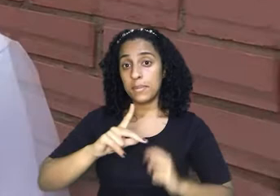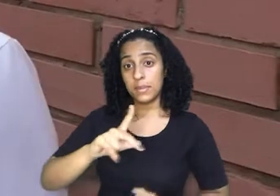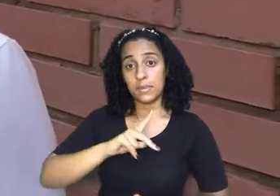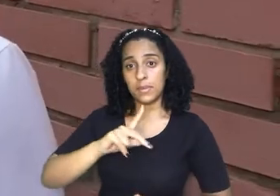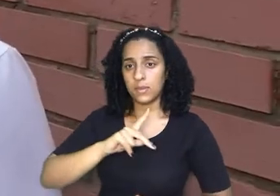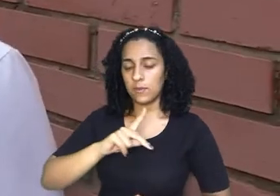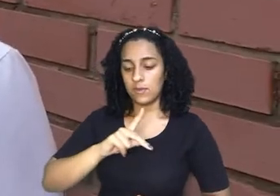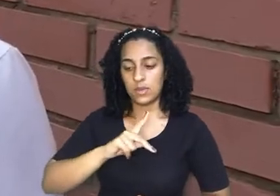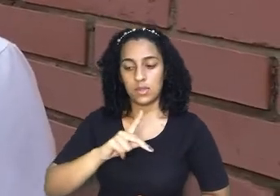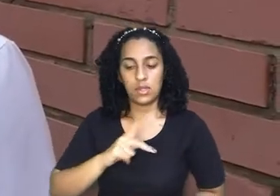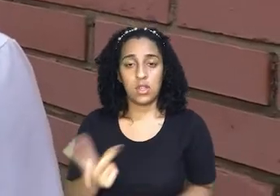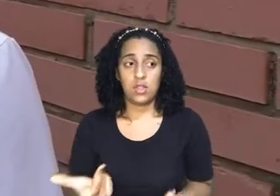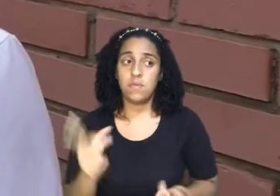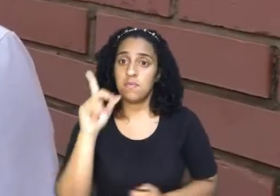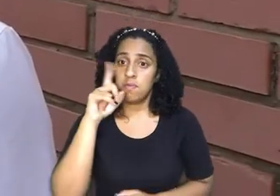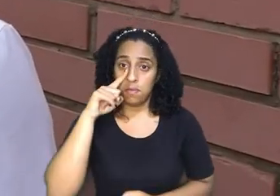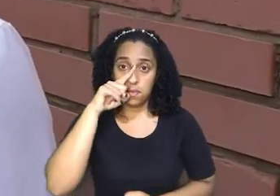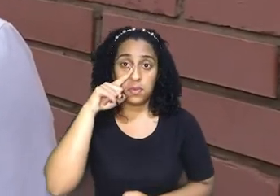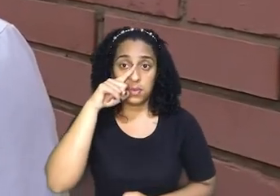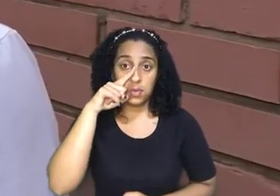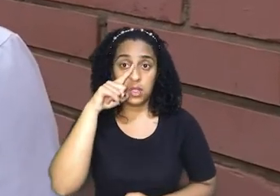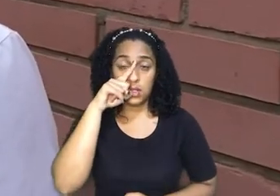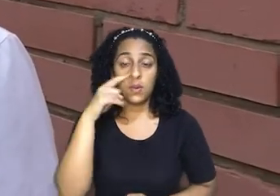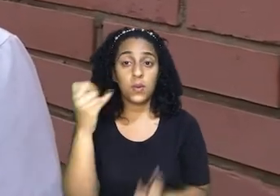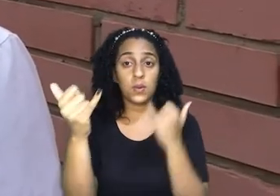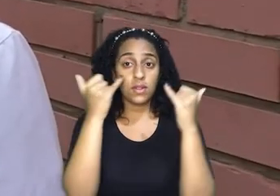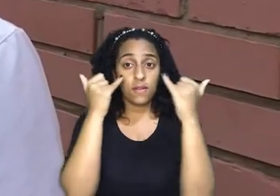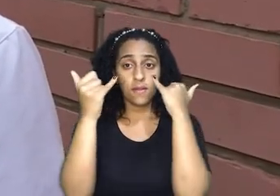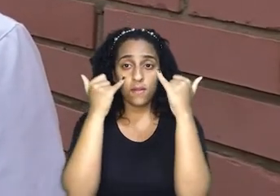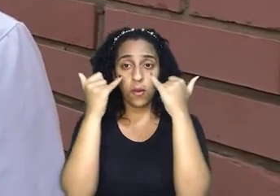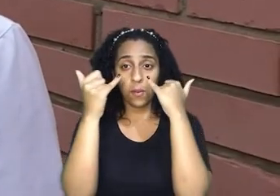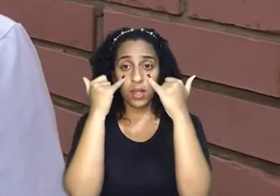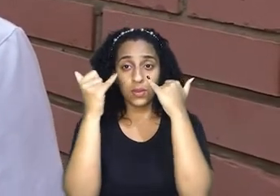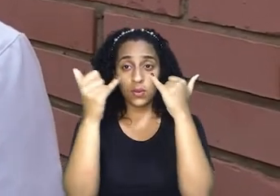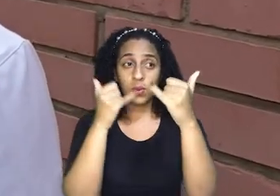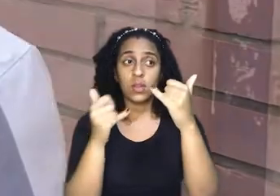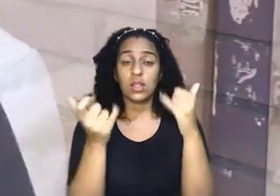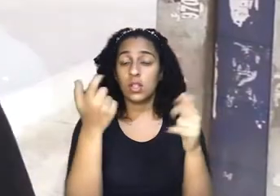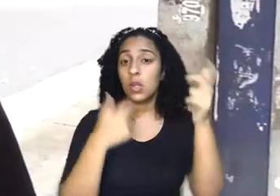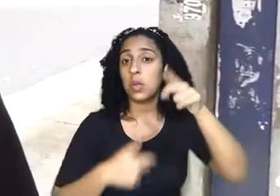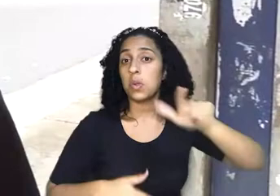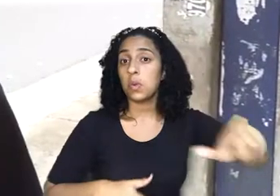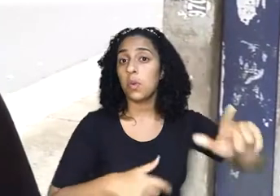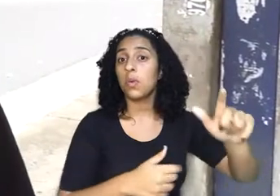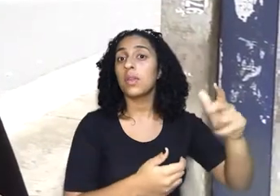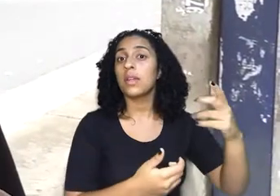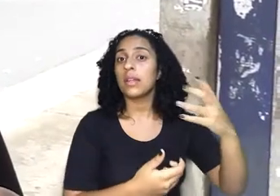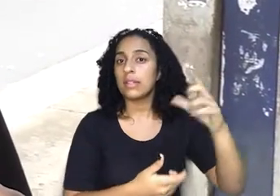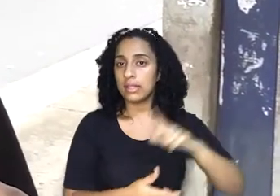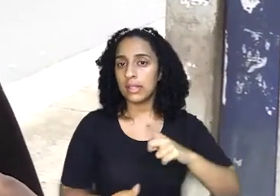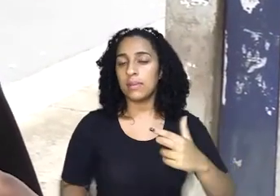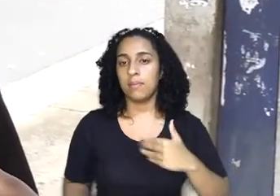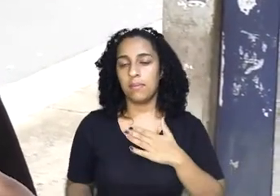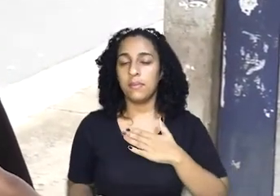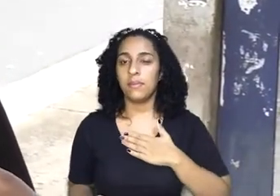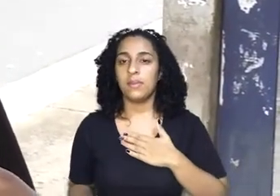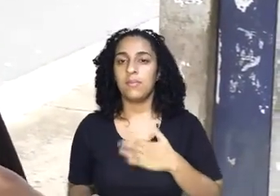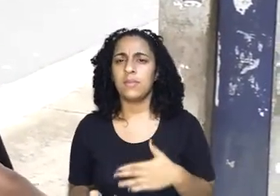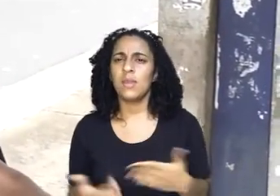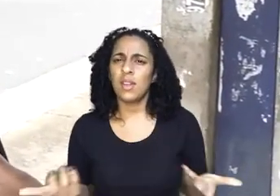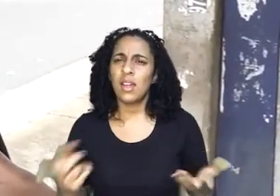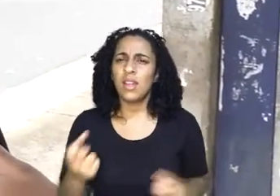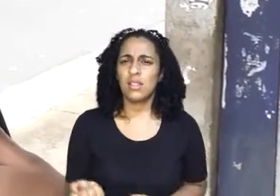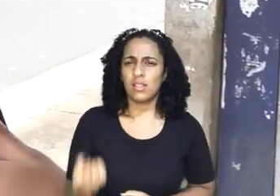é perigoso sabe as o que eles podem pegar a gente a sensação um pouco estranha porque